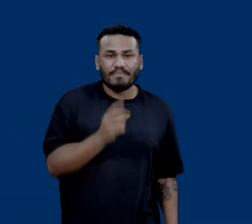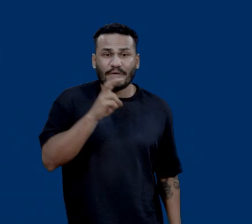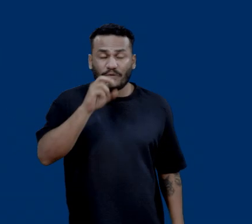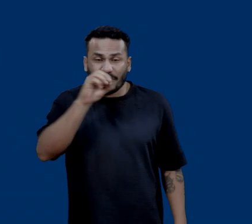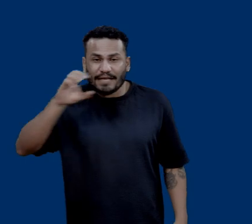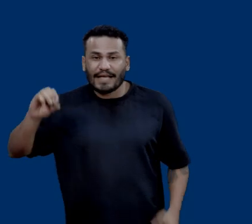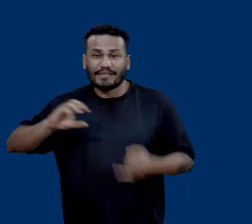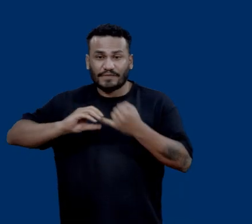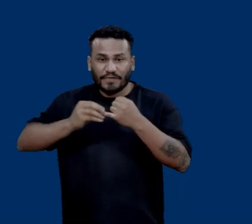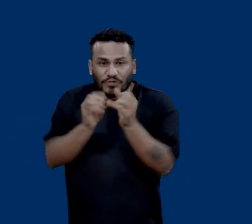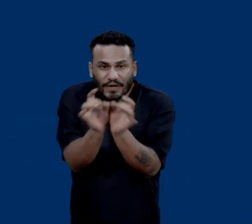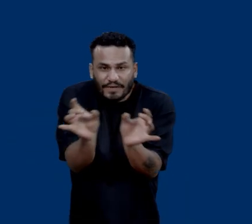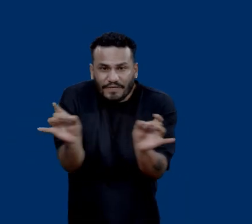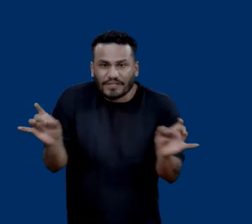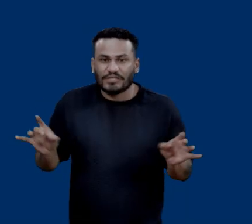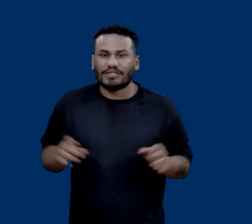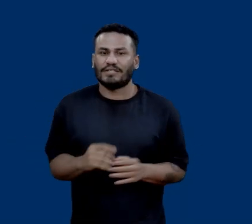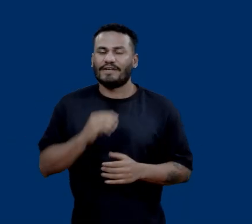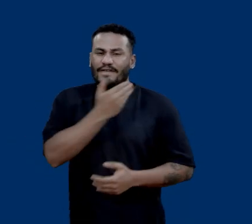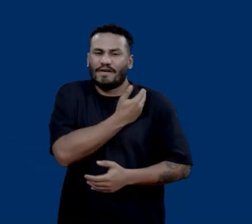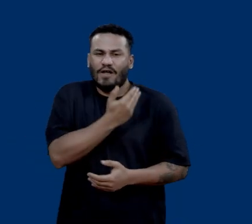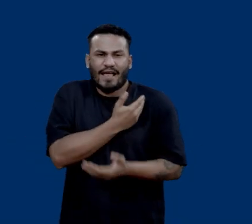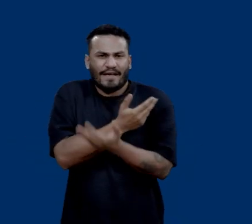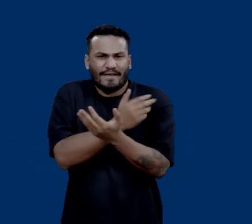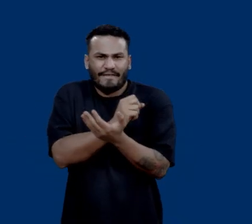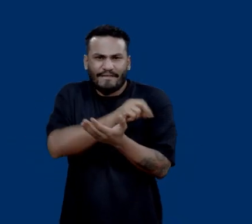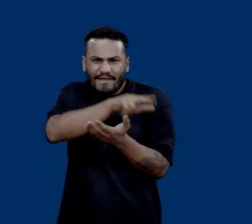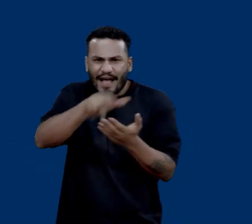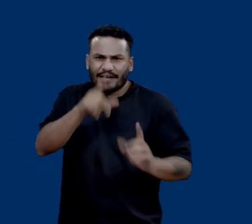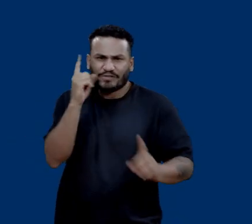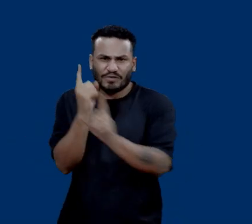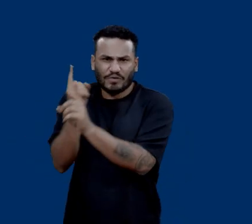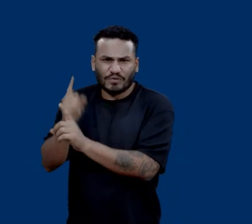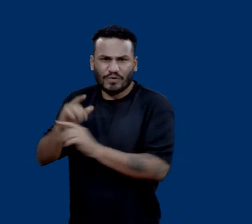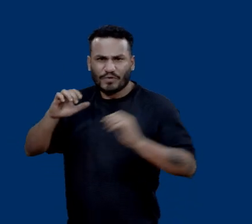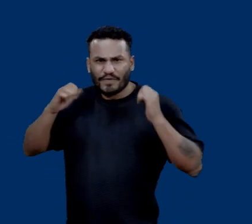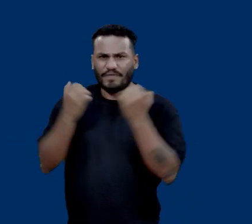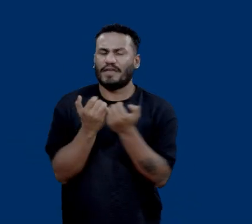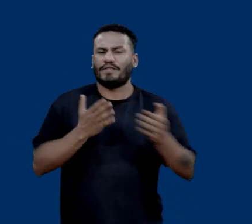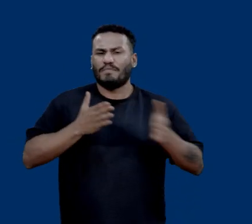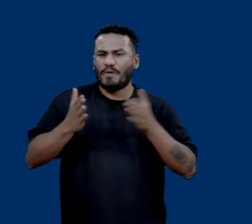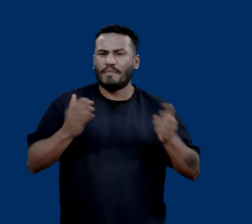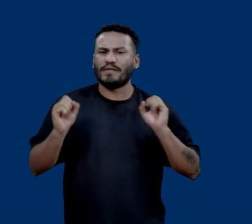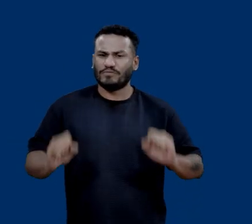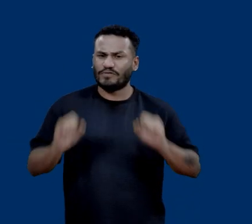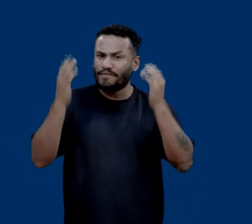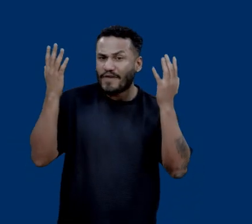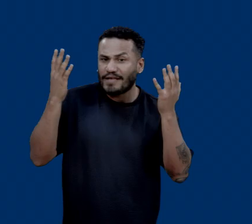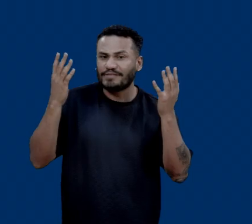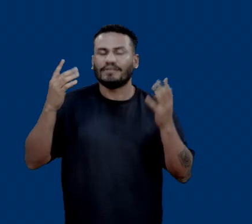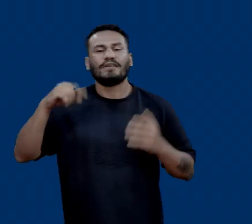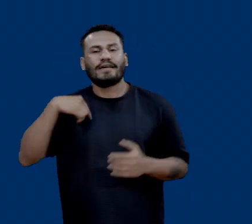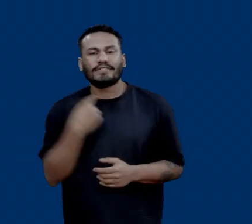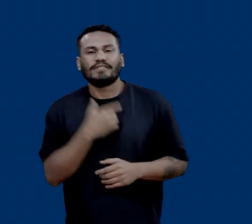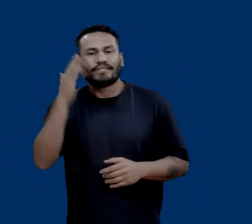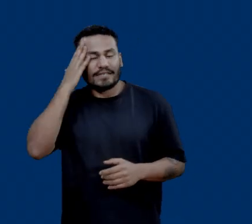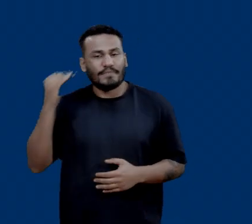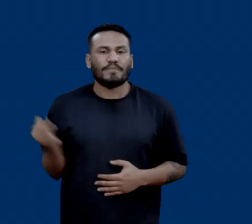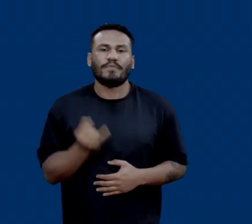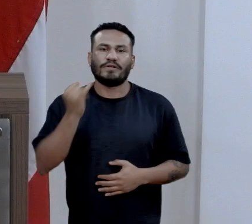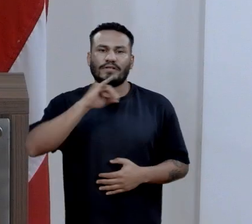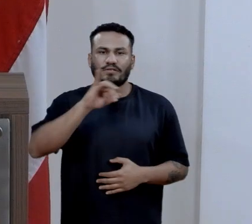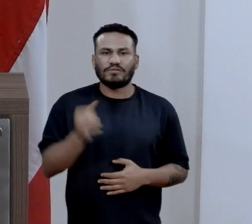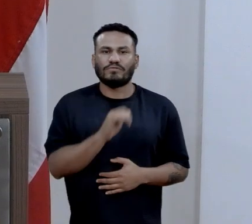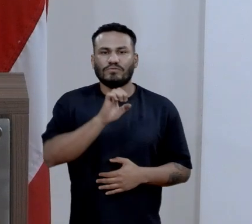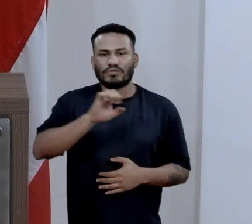1.500 feijoadas vendidas, muitos colegas a gente encontrou também nesse evento, um momento de confraternização, e a gente sabe a importância do Jeep Club